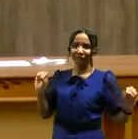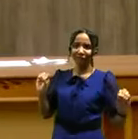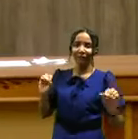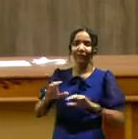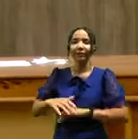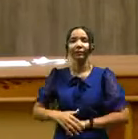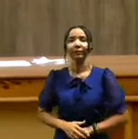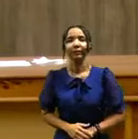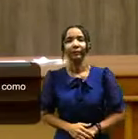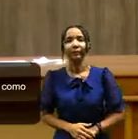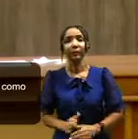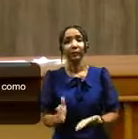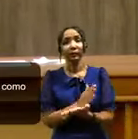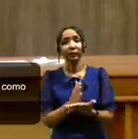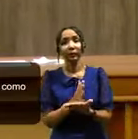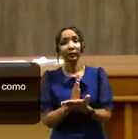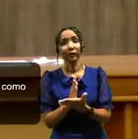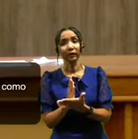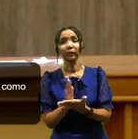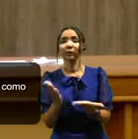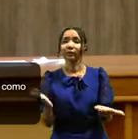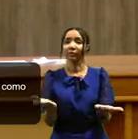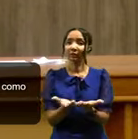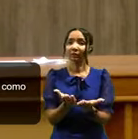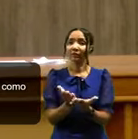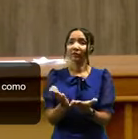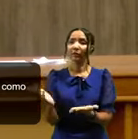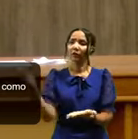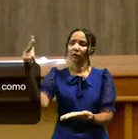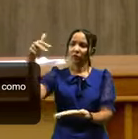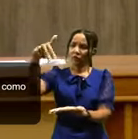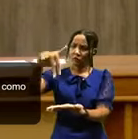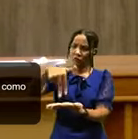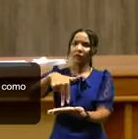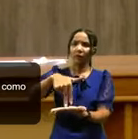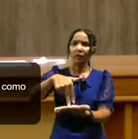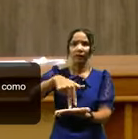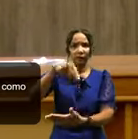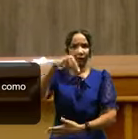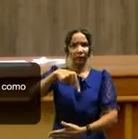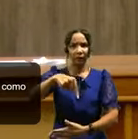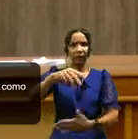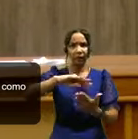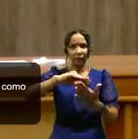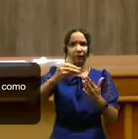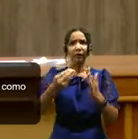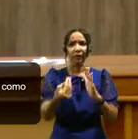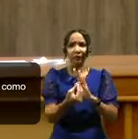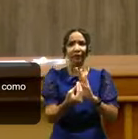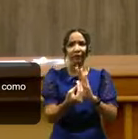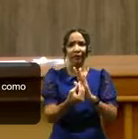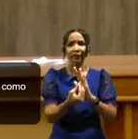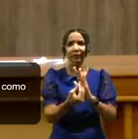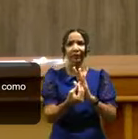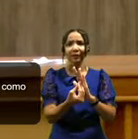aqui e eu finalizo com isso ele chega aqui na igreja já é dizendo Senhor